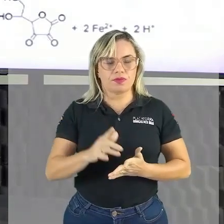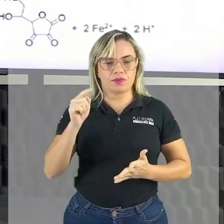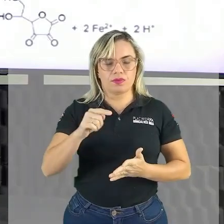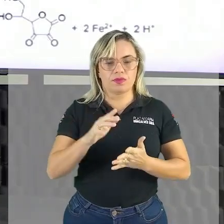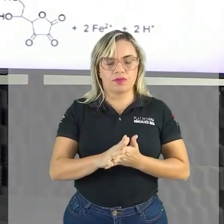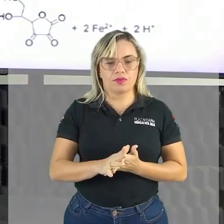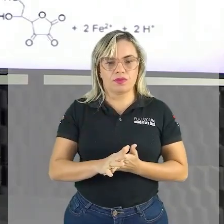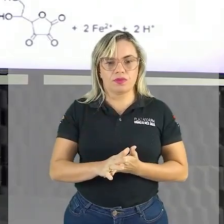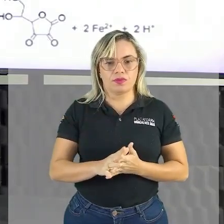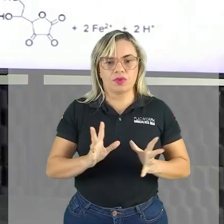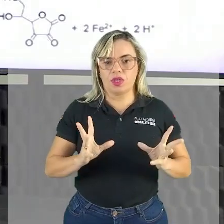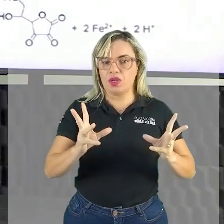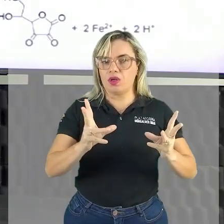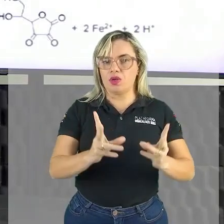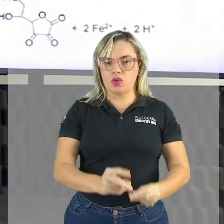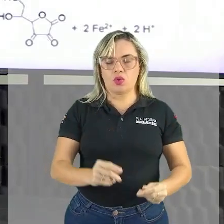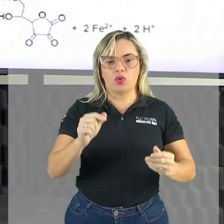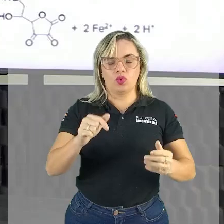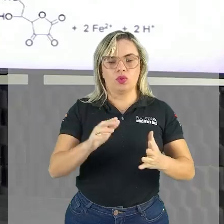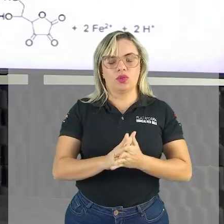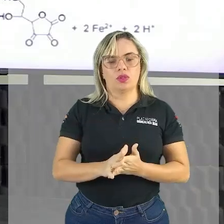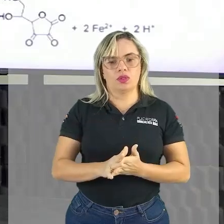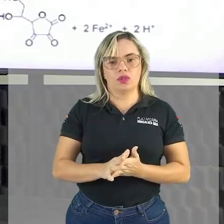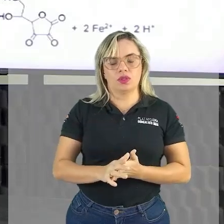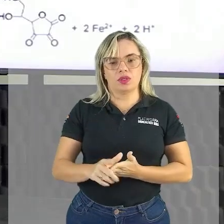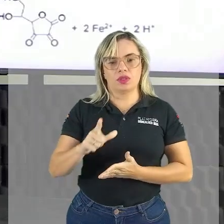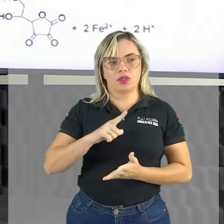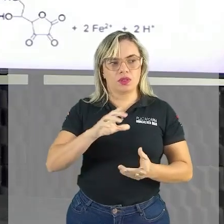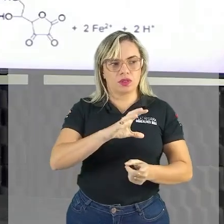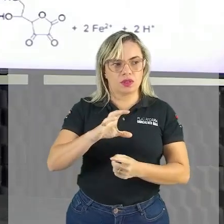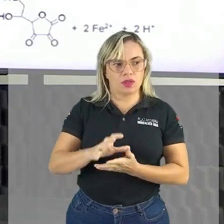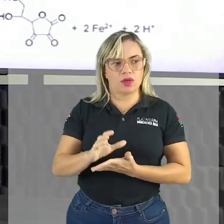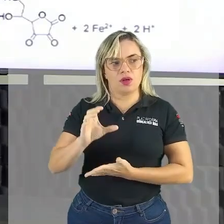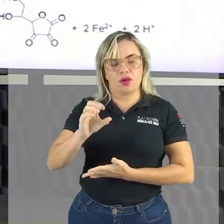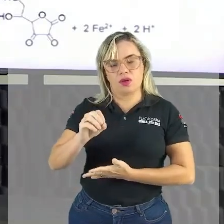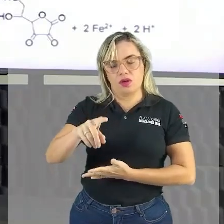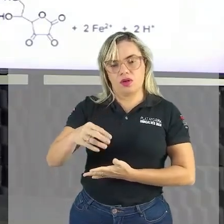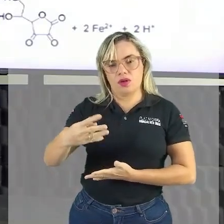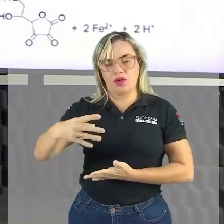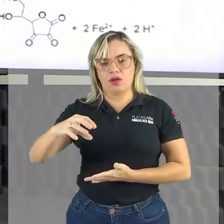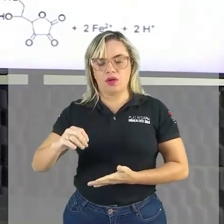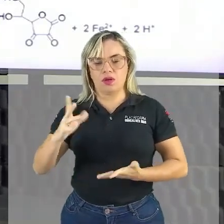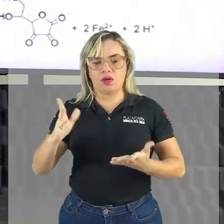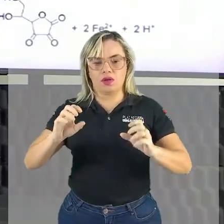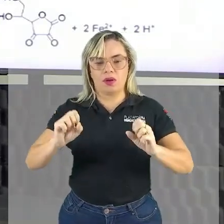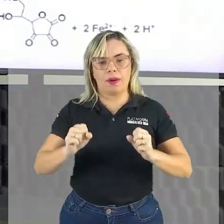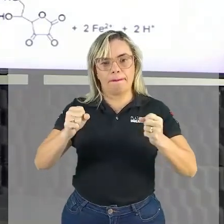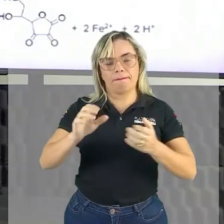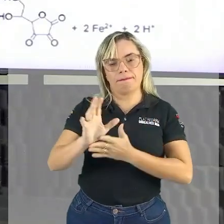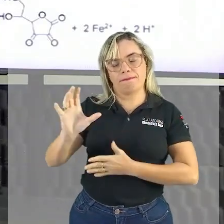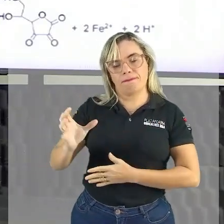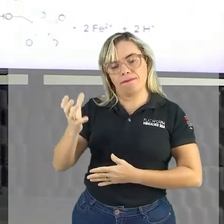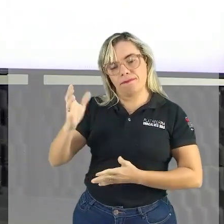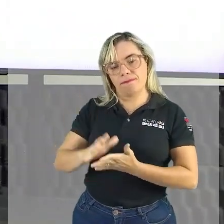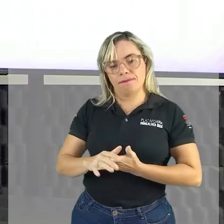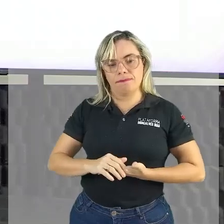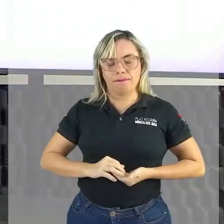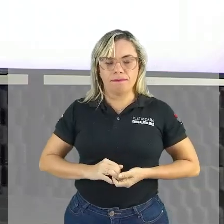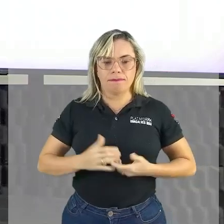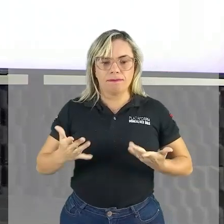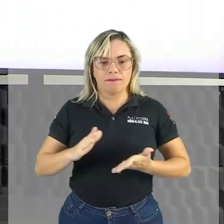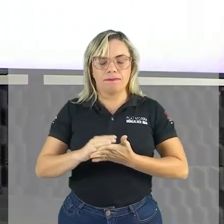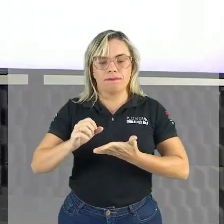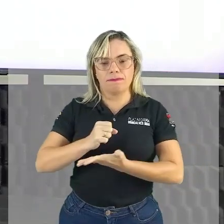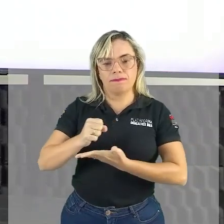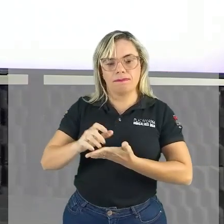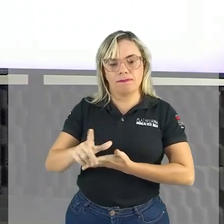redutor. O agente é a substância toda. Então, uns detalhezinhos que podem acontecer, tá? Então, quando você olha para cá, basicamente